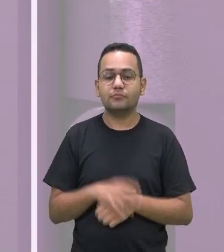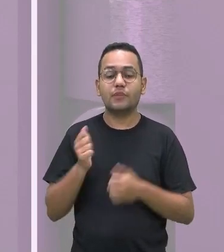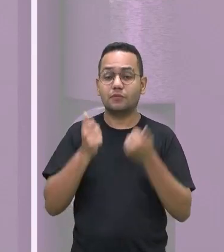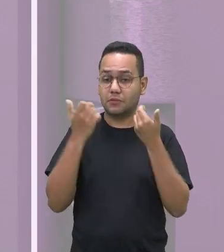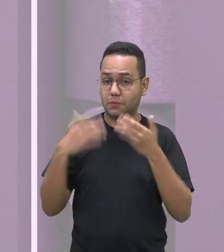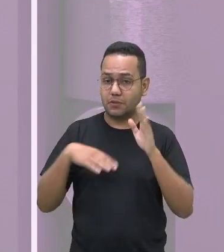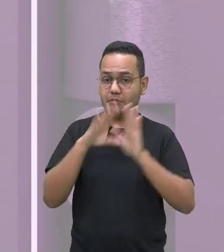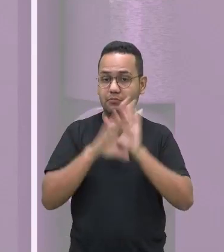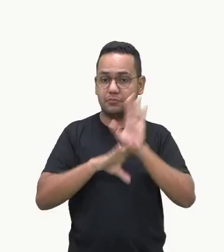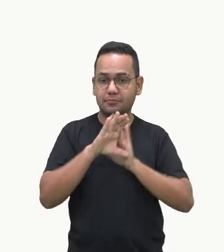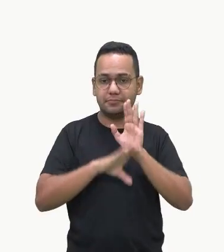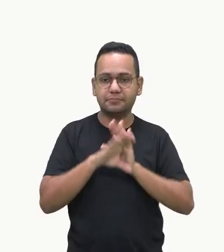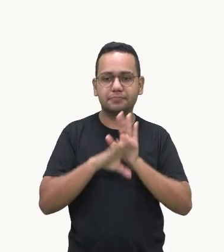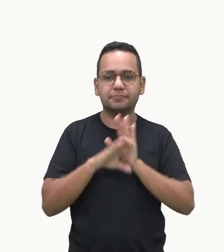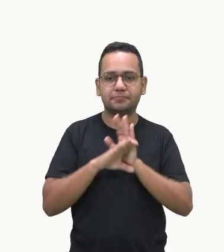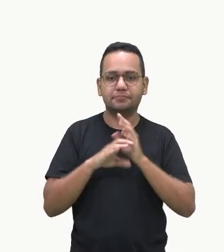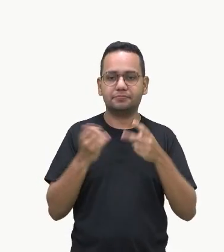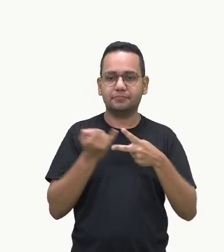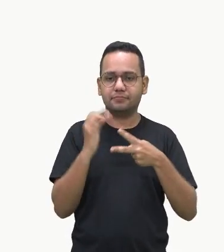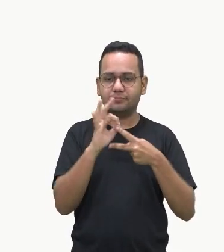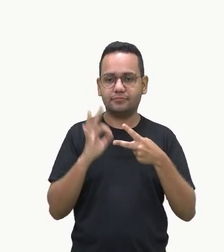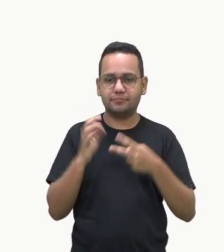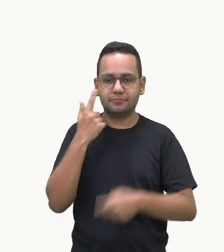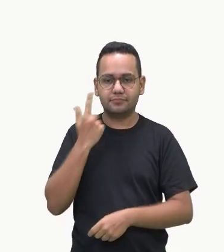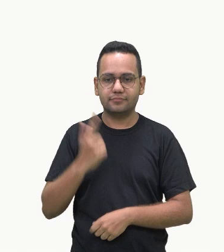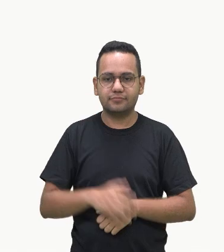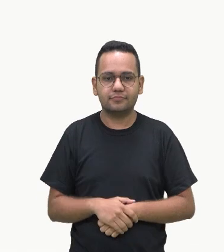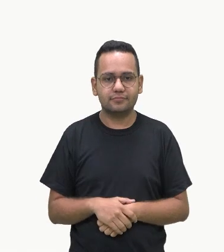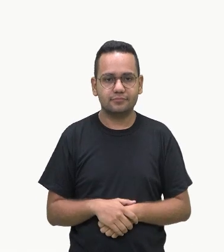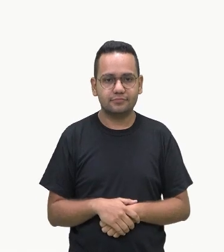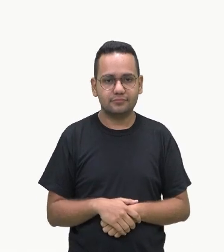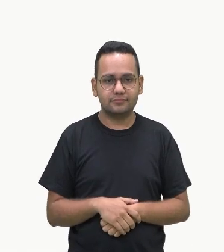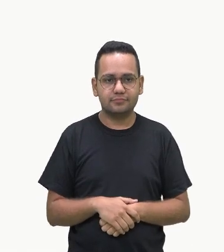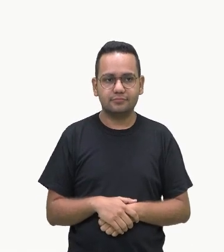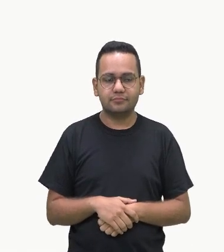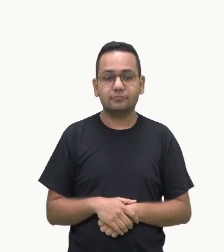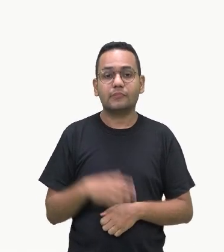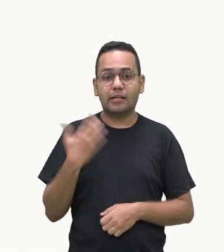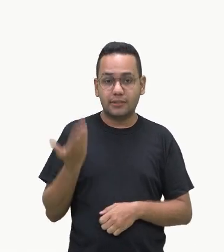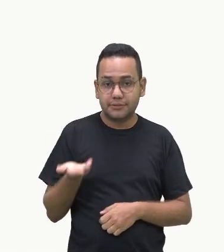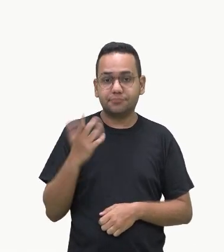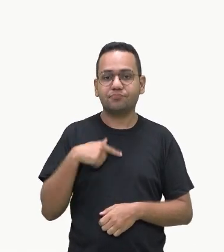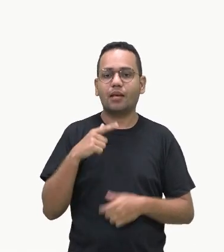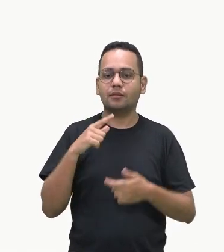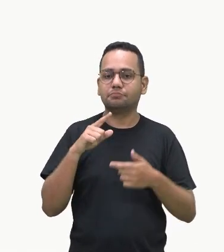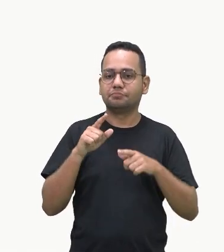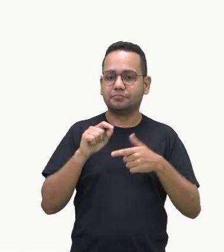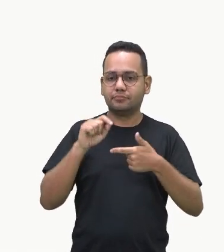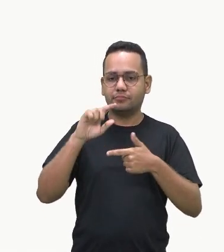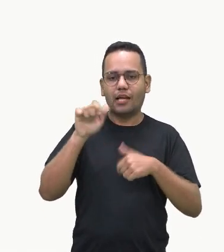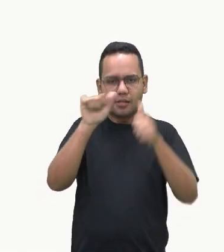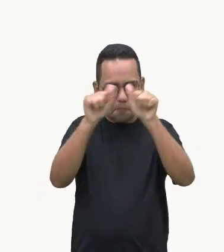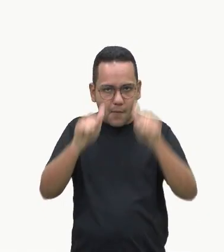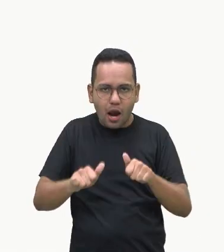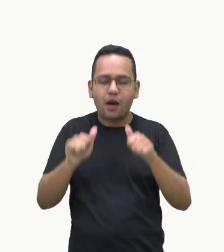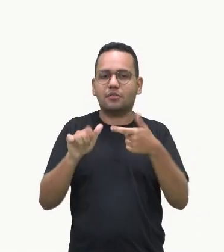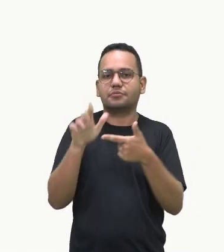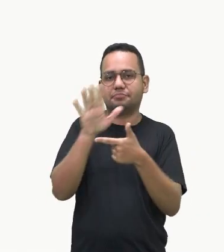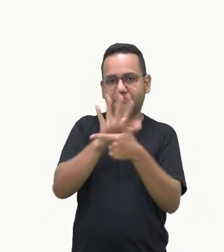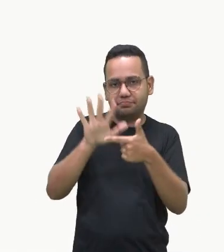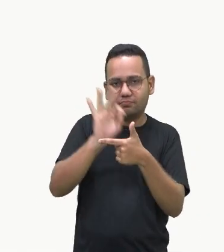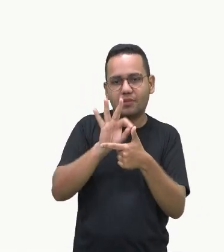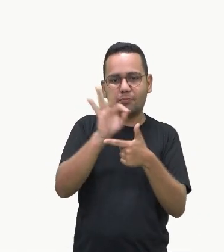polígonos. De olho aí na sua tela, então, para acompanhar. Polígonos são figuras geométricas planas, formadas por